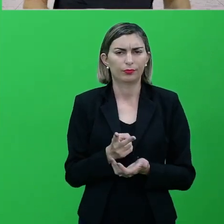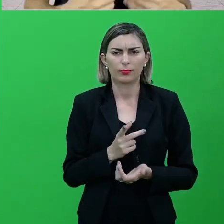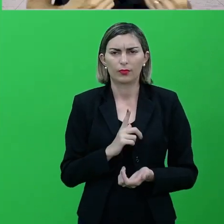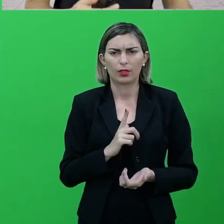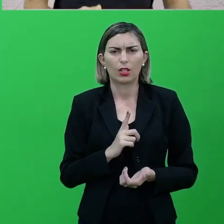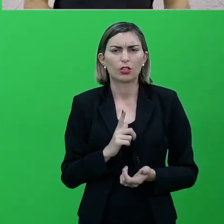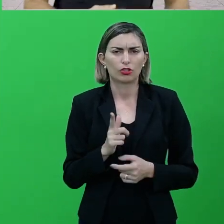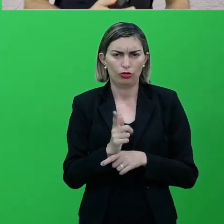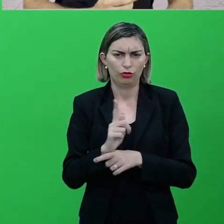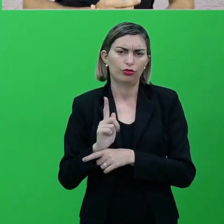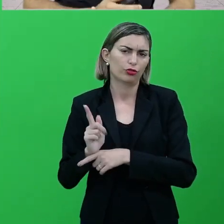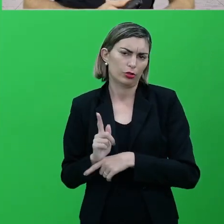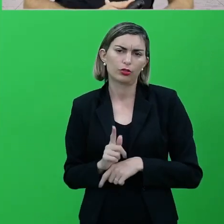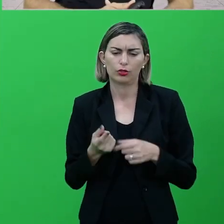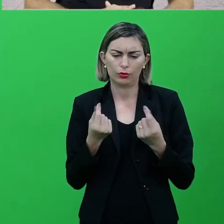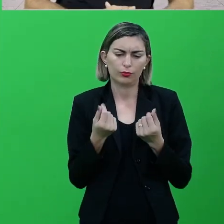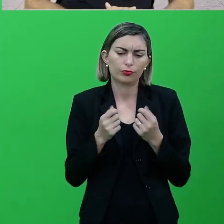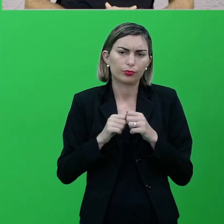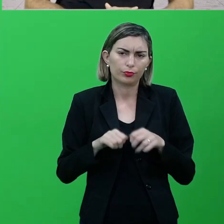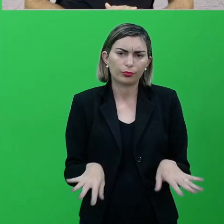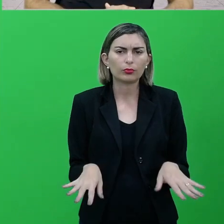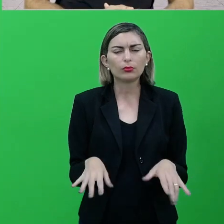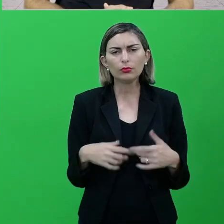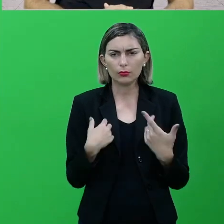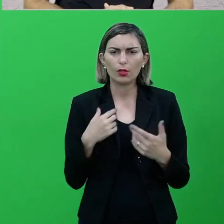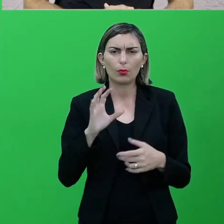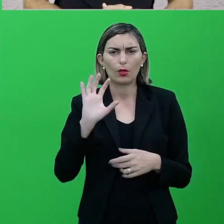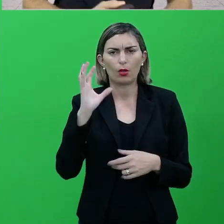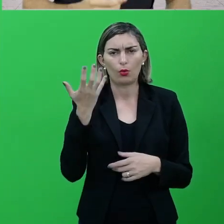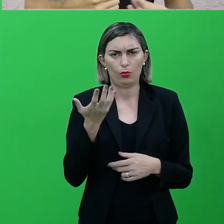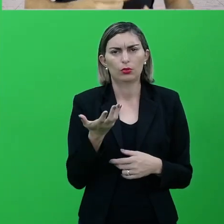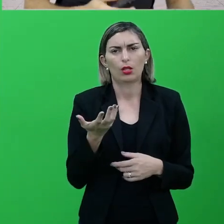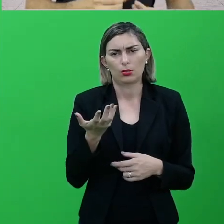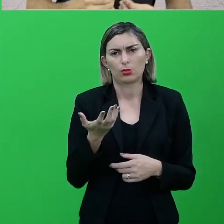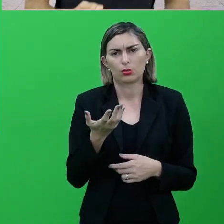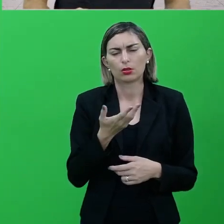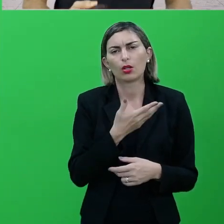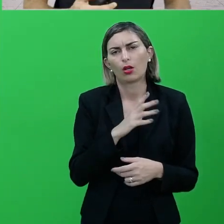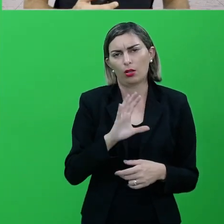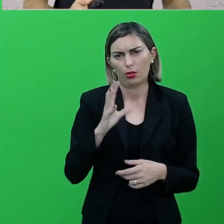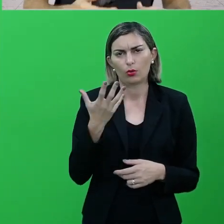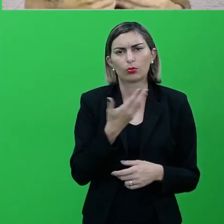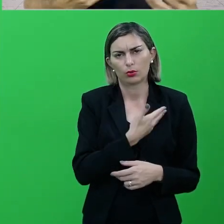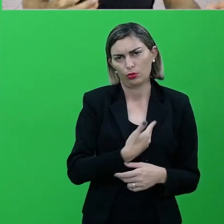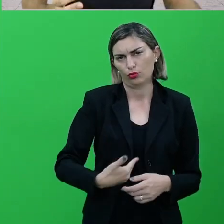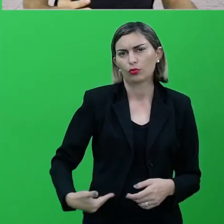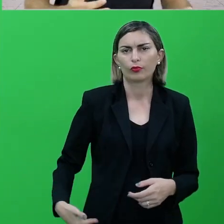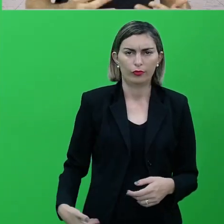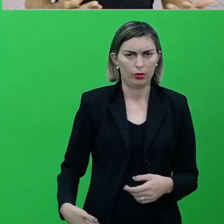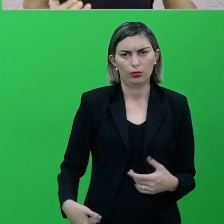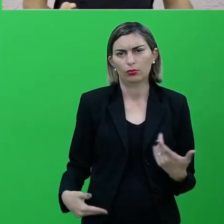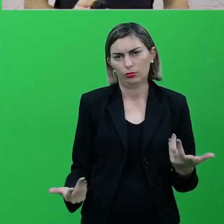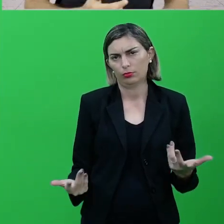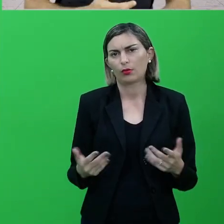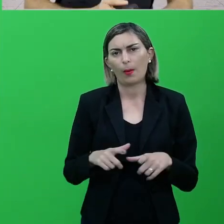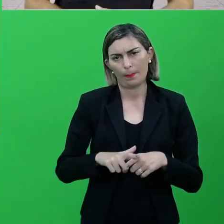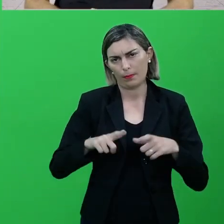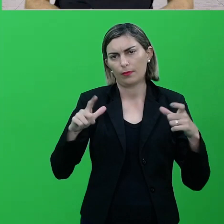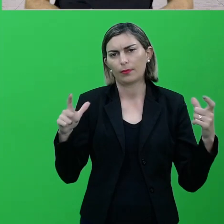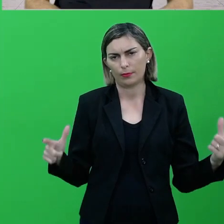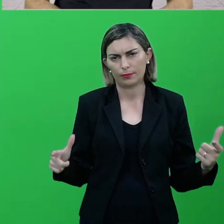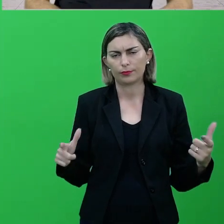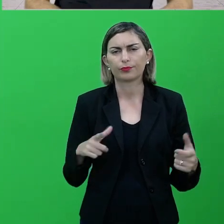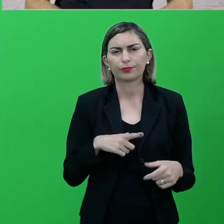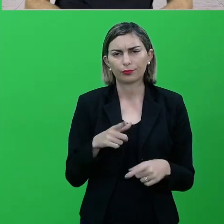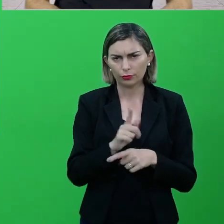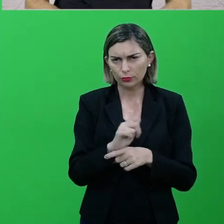a gestão das despesas, né, como acontece no setor público, né? Na verdade, na maioria das situações, essa gestão